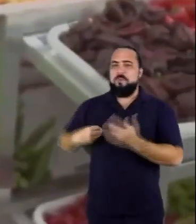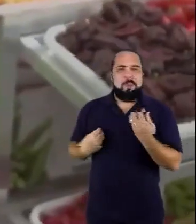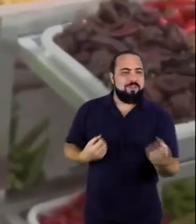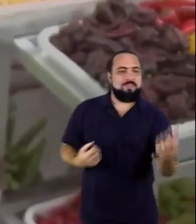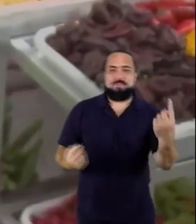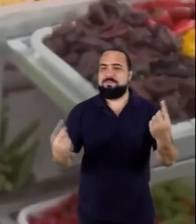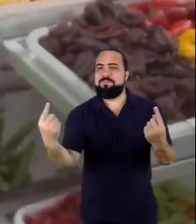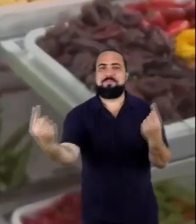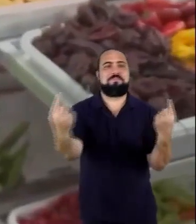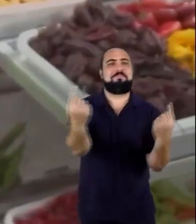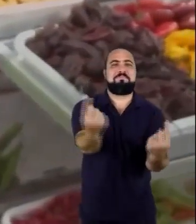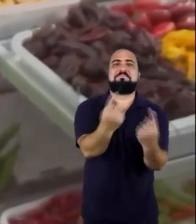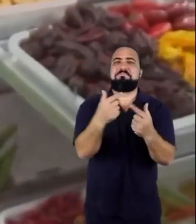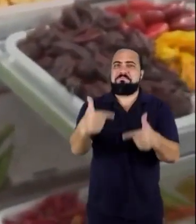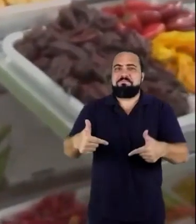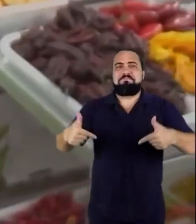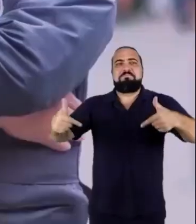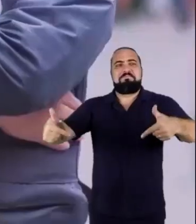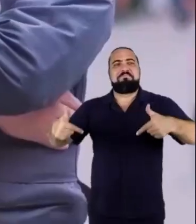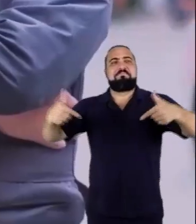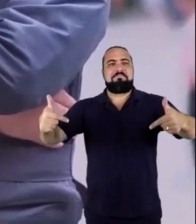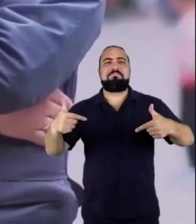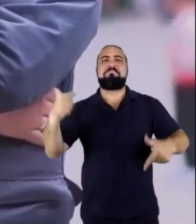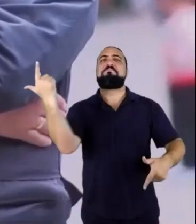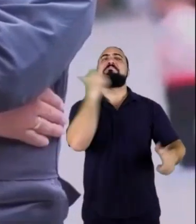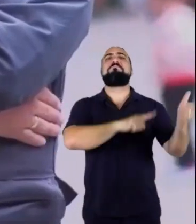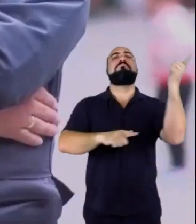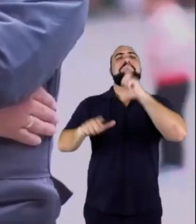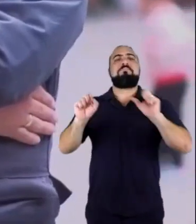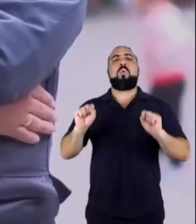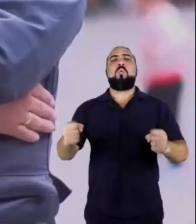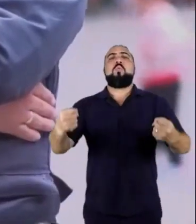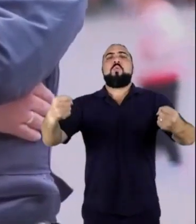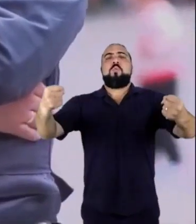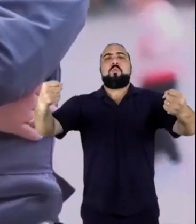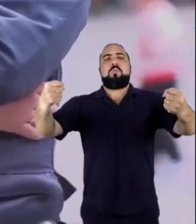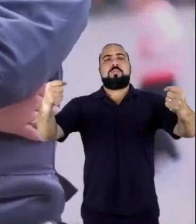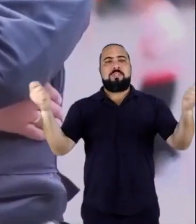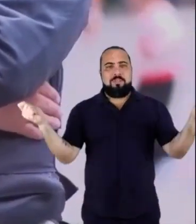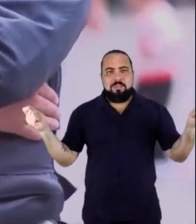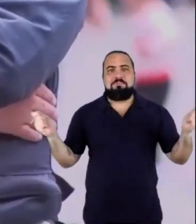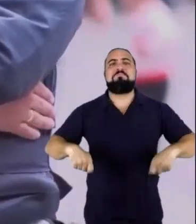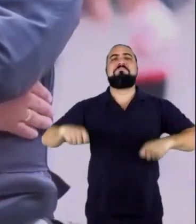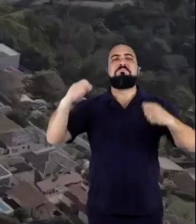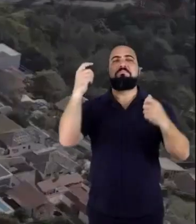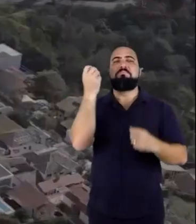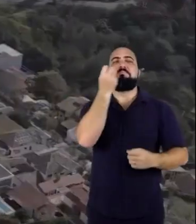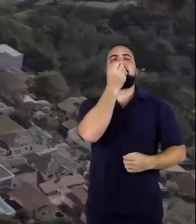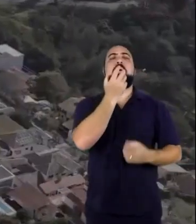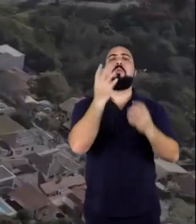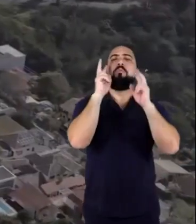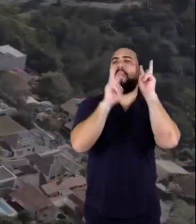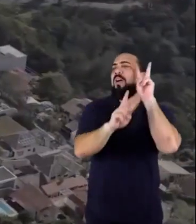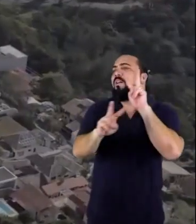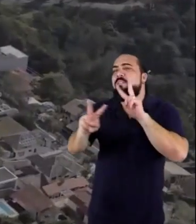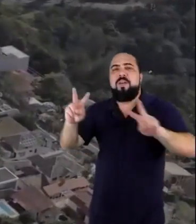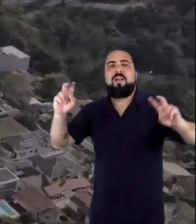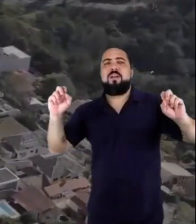seus filhos operosos asseguram lhe o pover